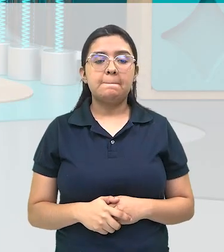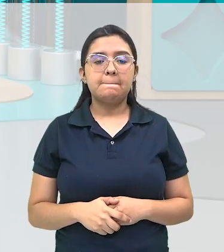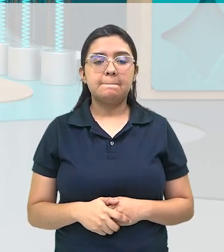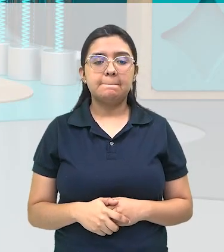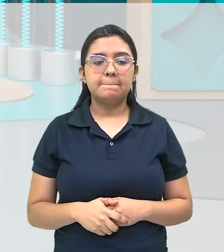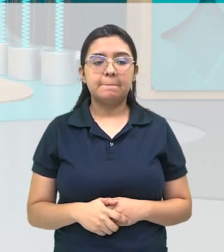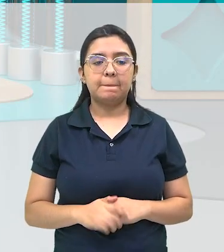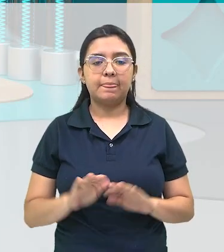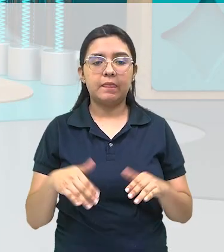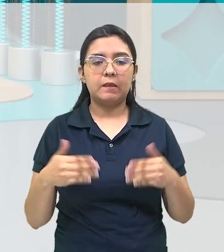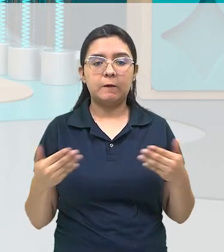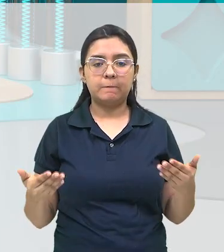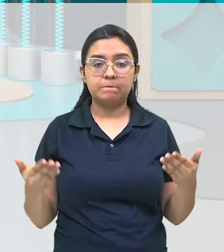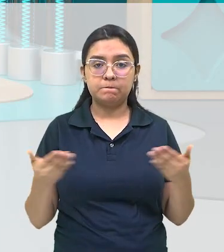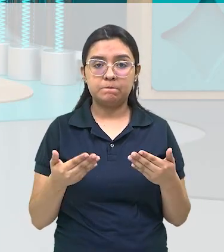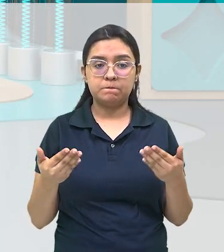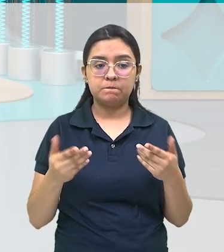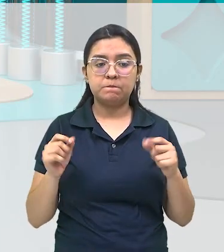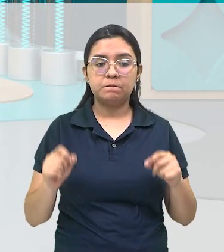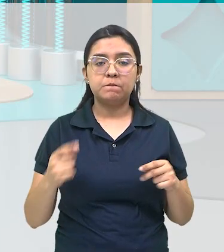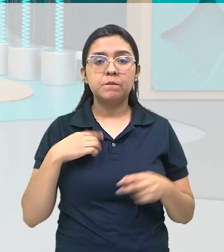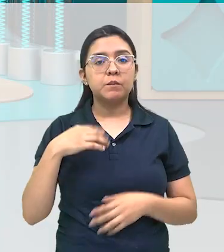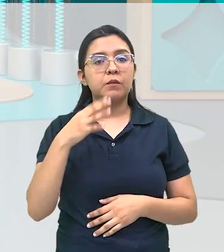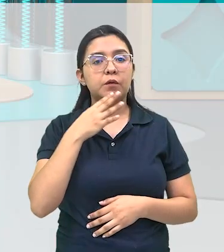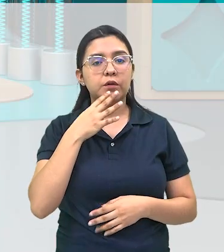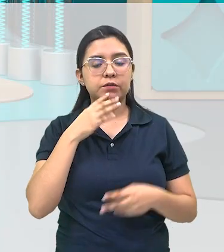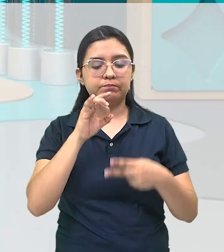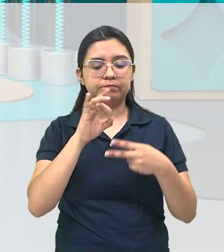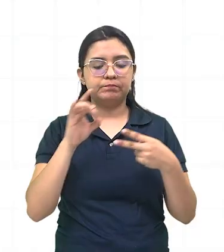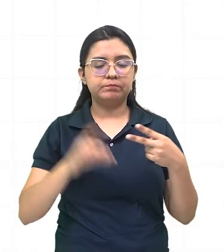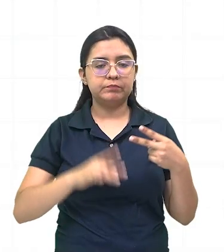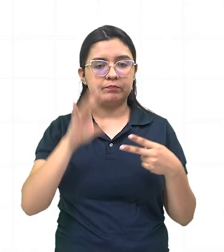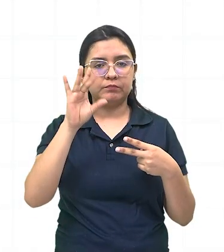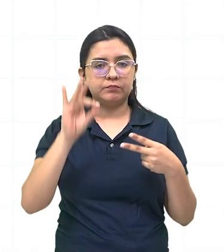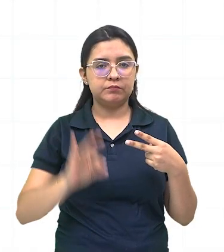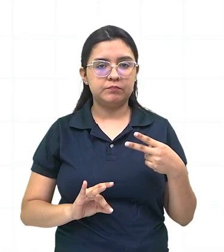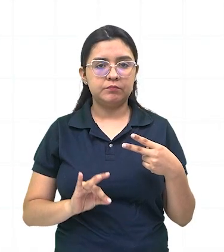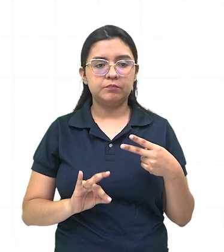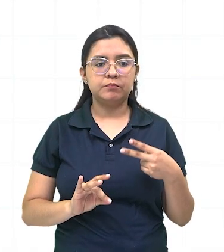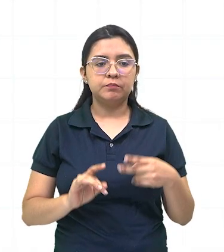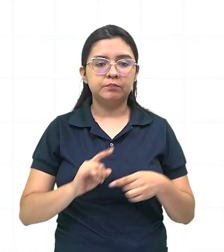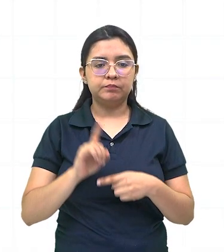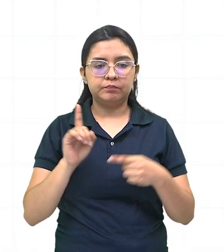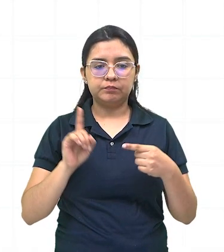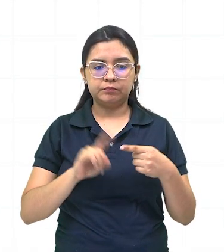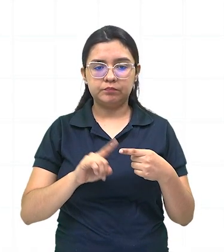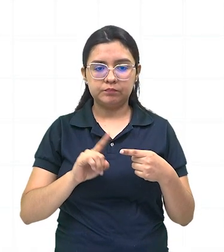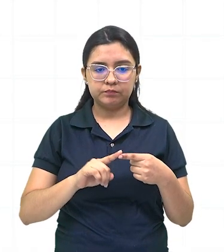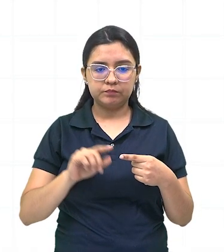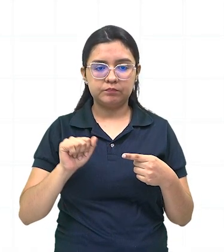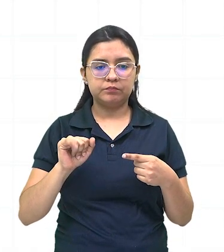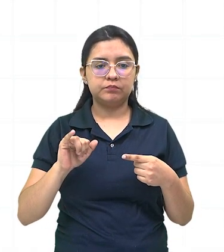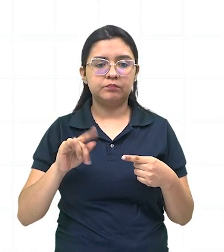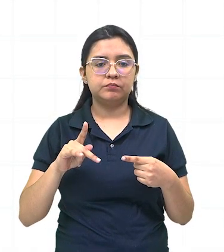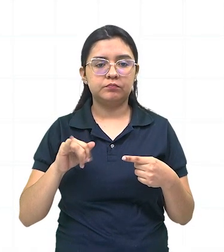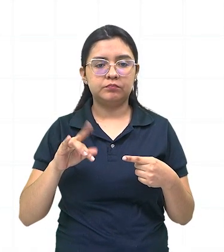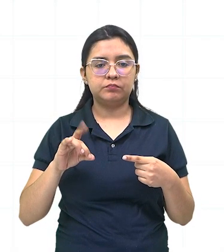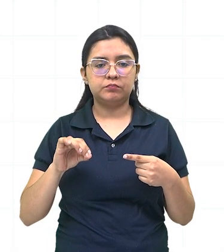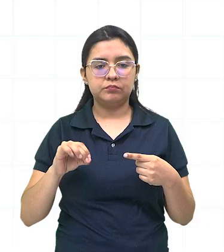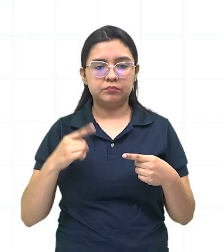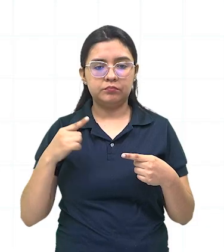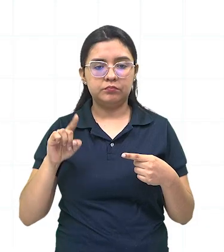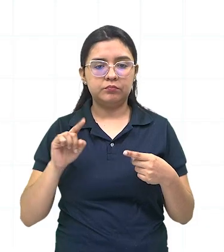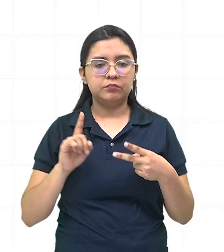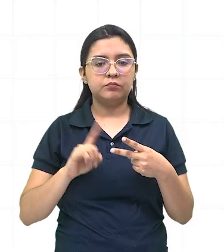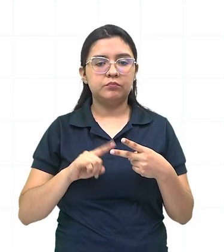bem, vamos então a essas duas modalidades e vamos aprender sobre elas. O Aikido e o Sumo são duas